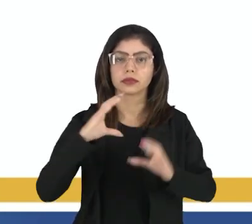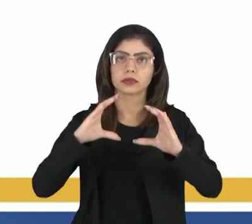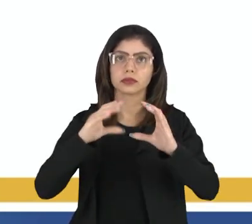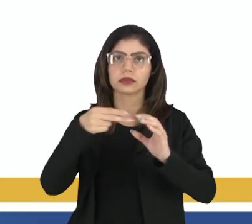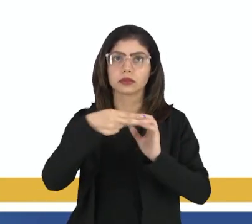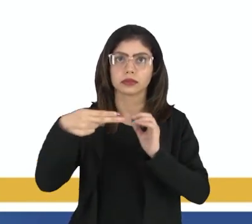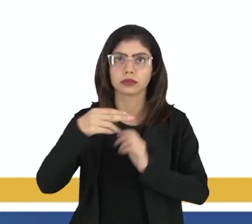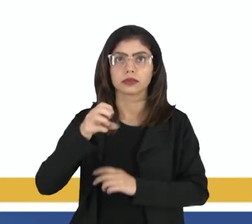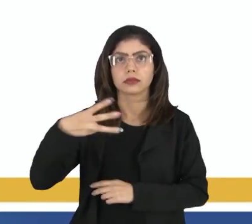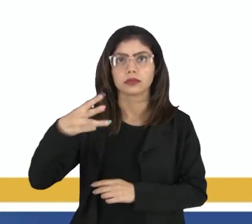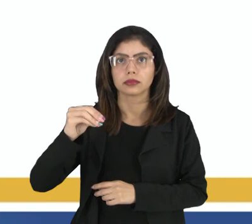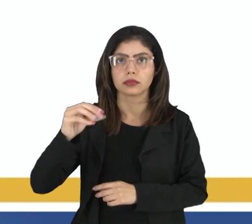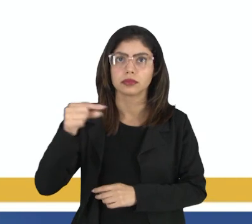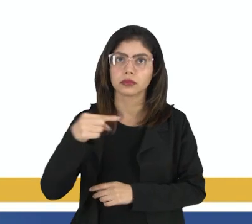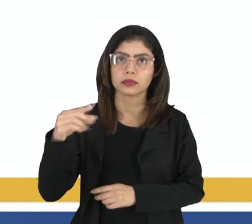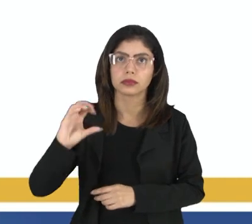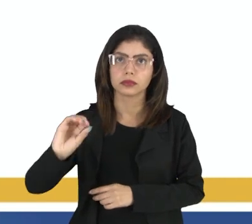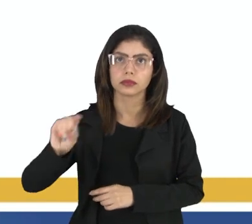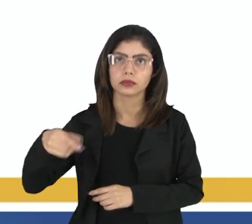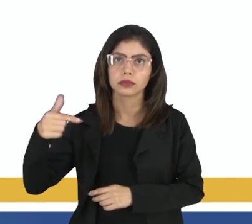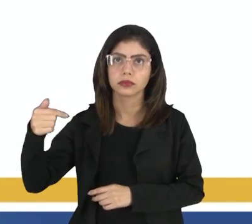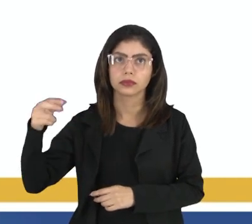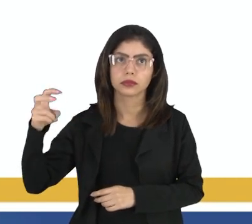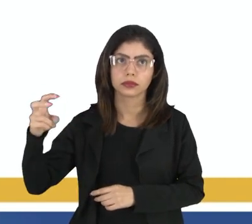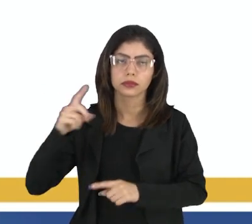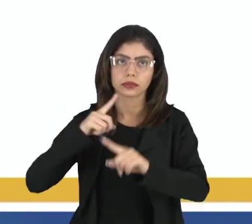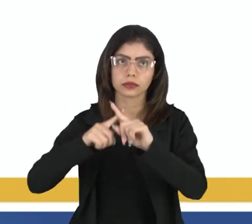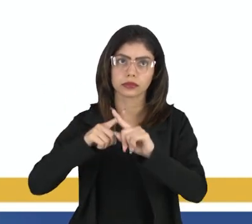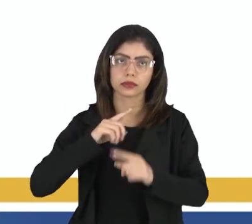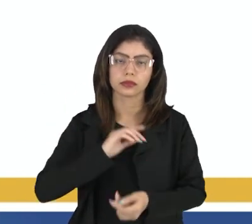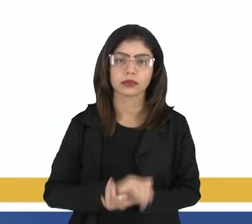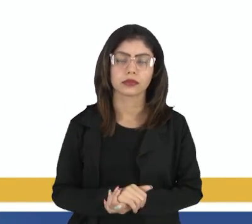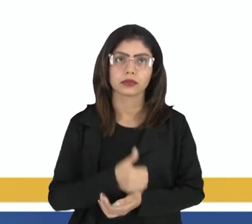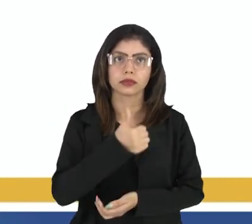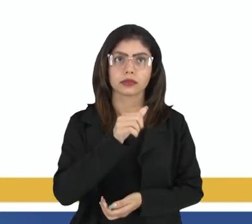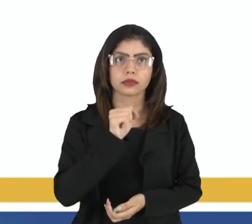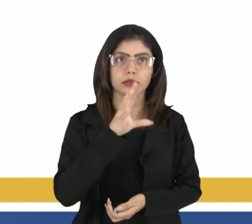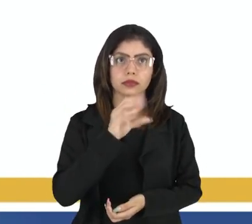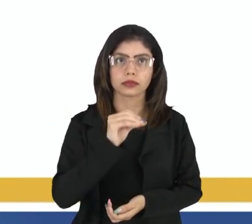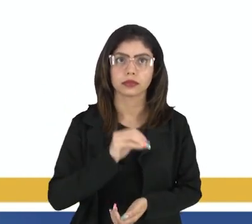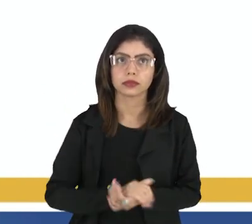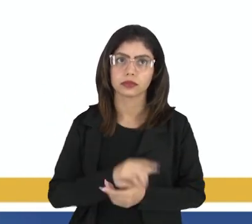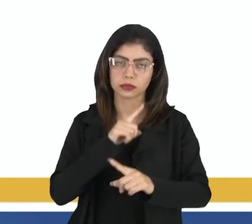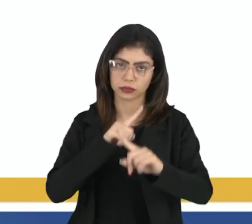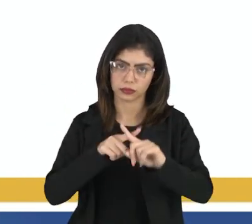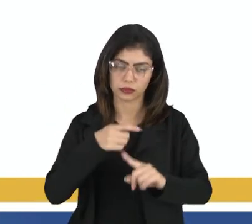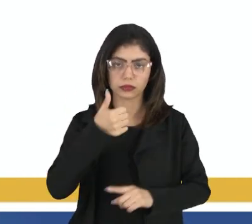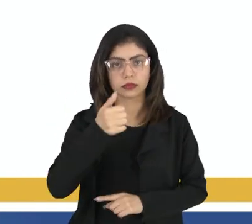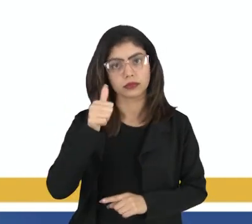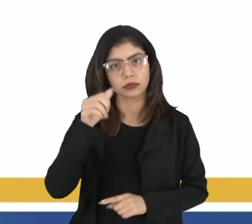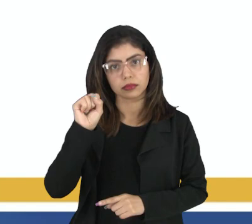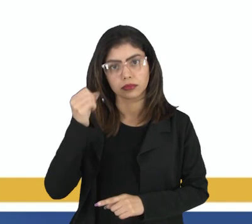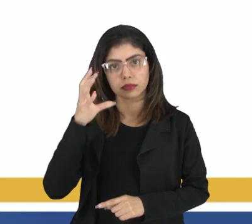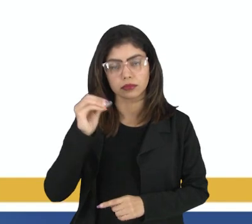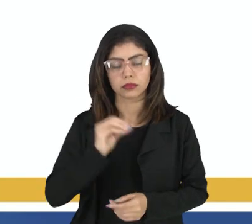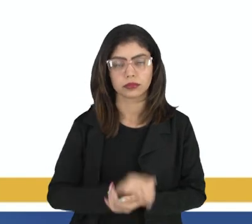R180 é igual a 300 menos 0,75 vezes 180